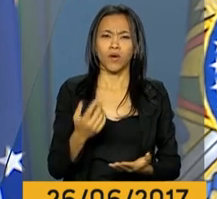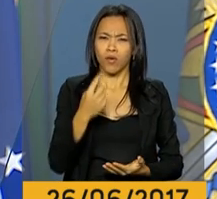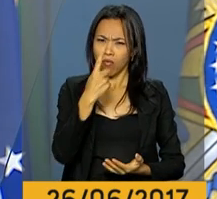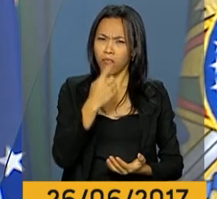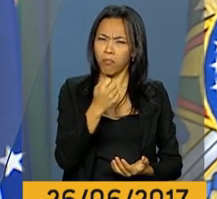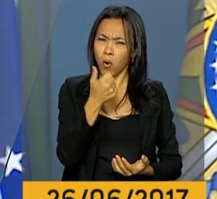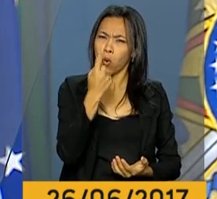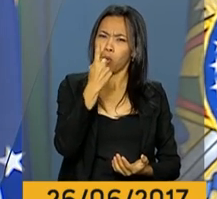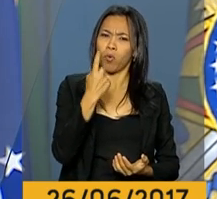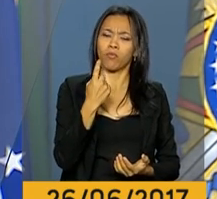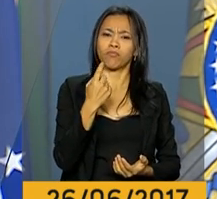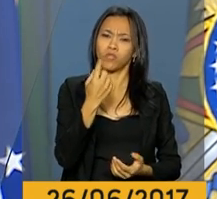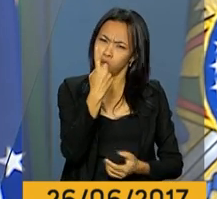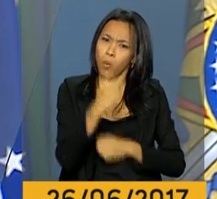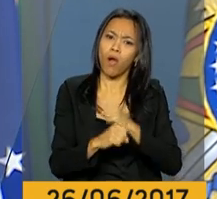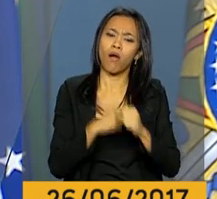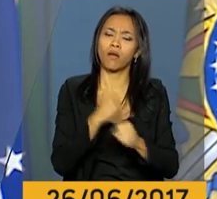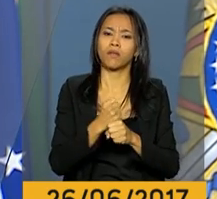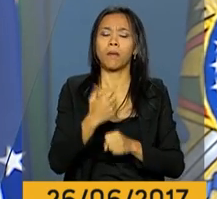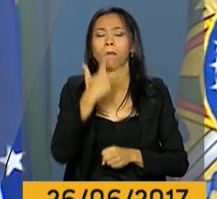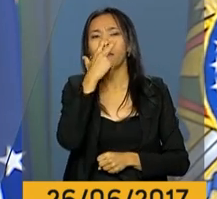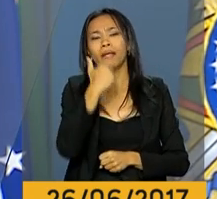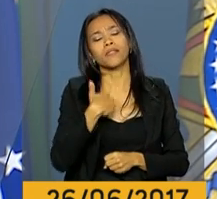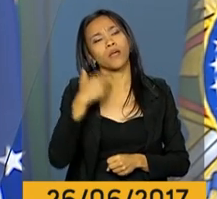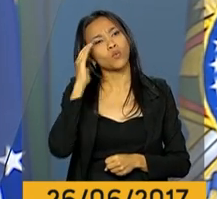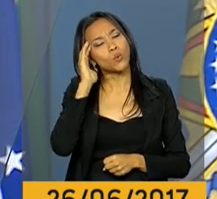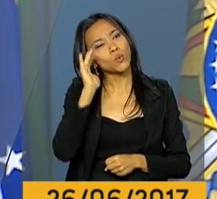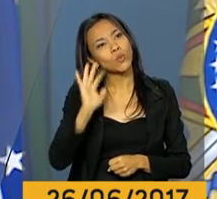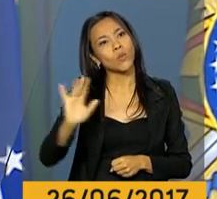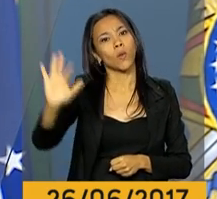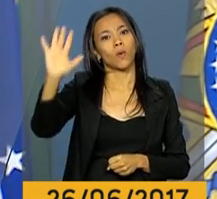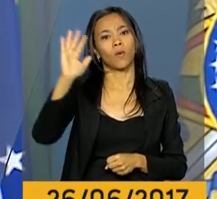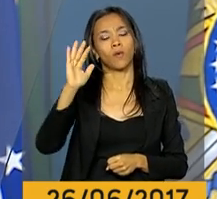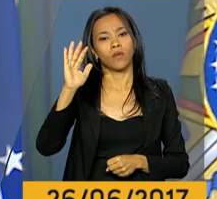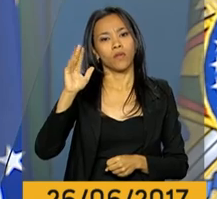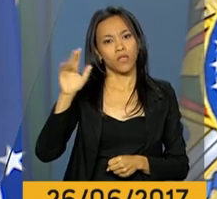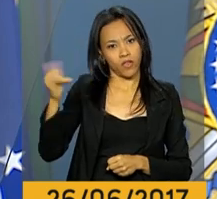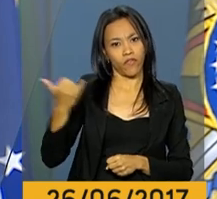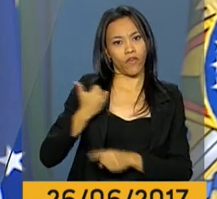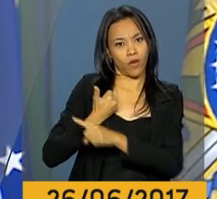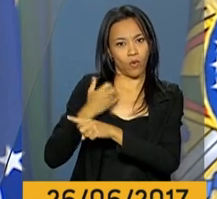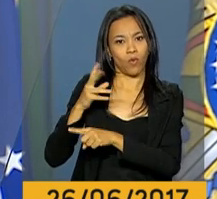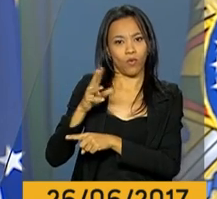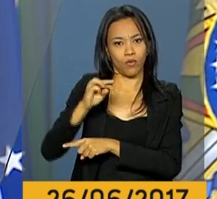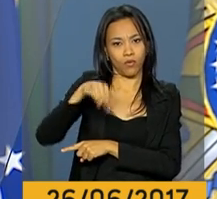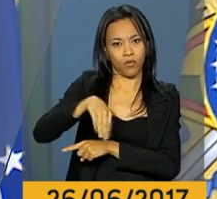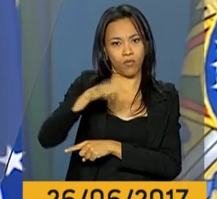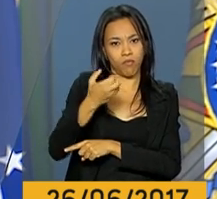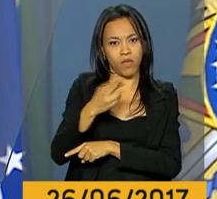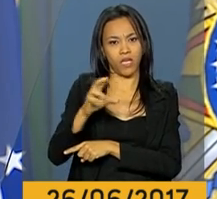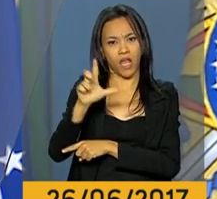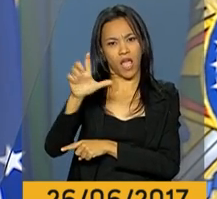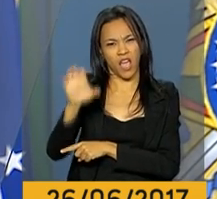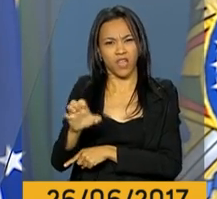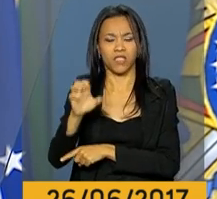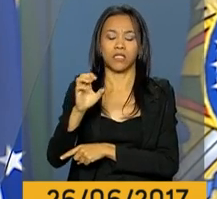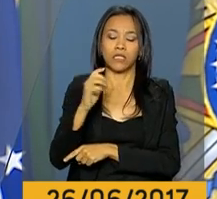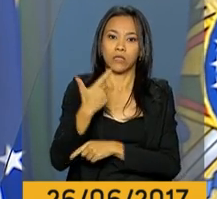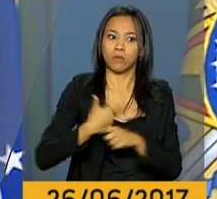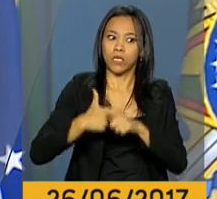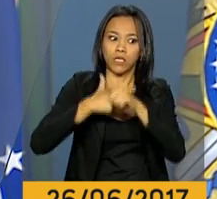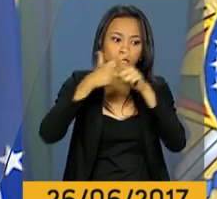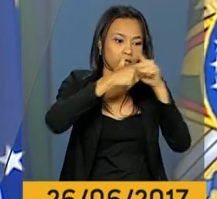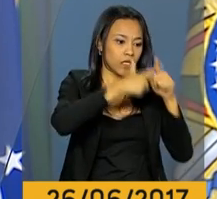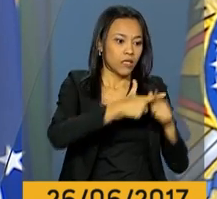ano tudo isso parecer né uma miragem um sonho nós estávamos Como disse oedes numa crise muito seríssima